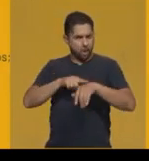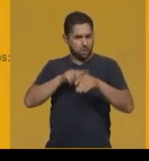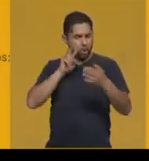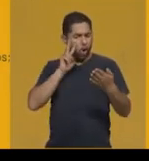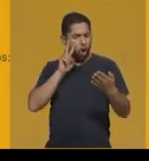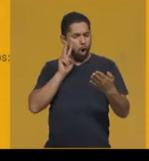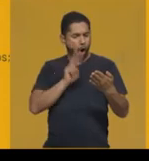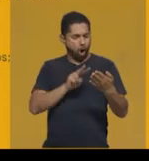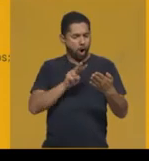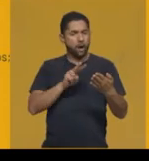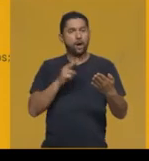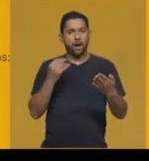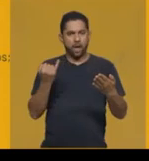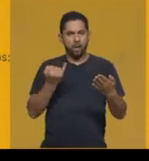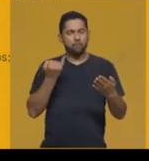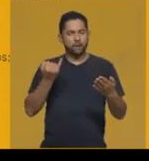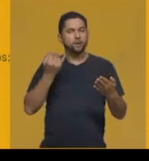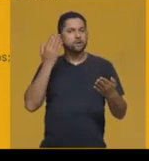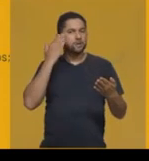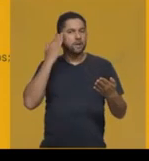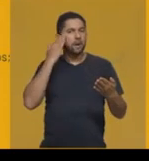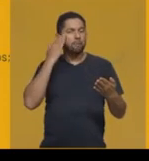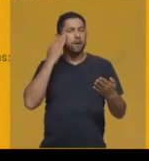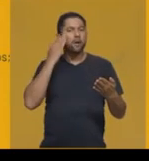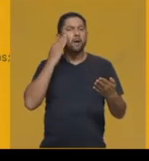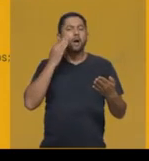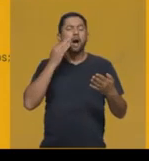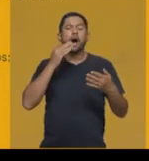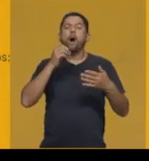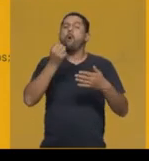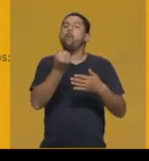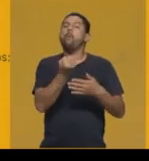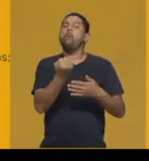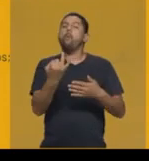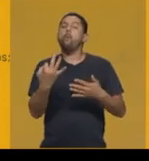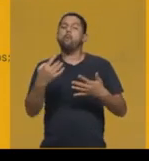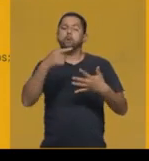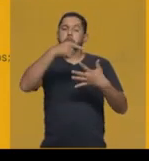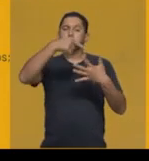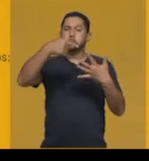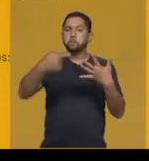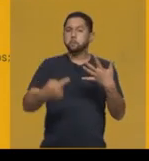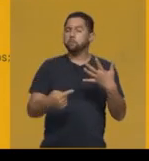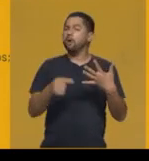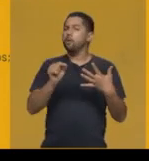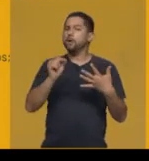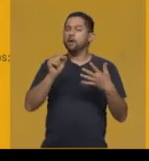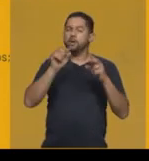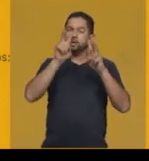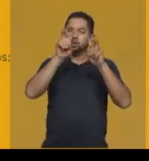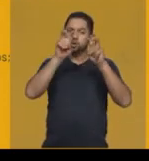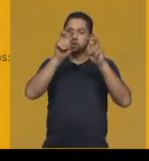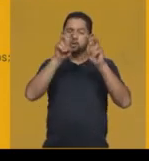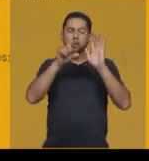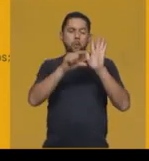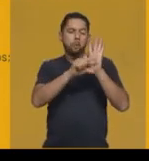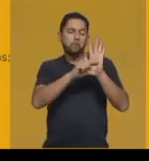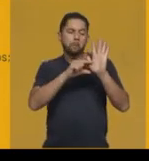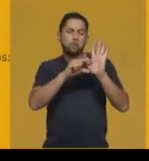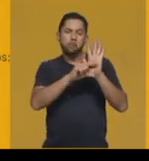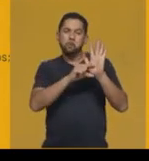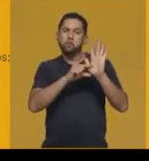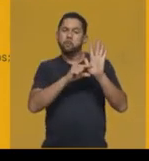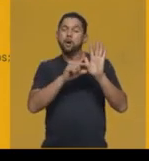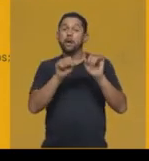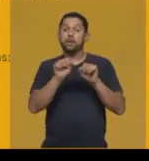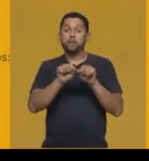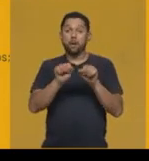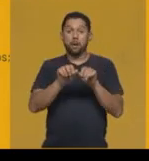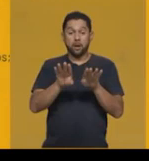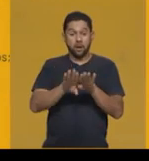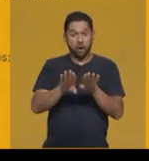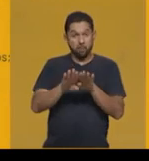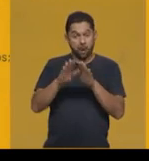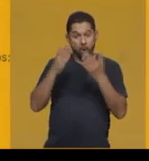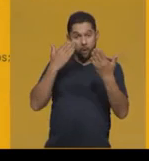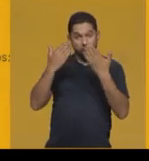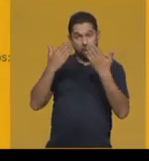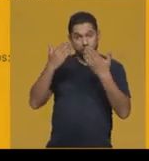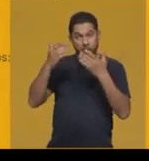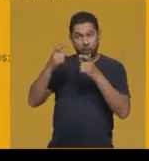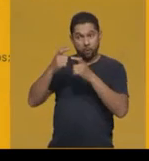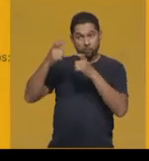dele, é necessário a gente conhecer esses elementos, que são título, legenda, escala,